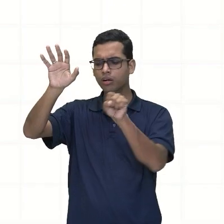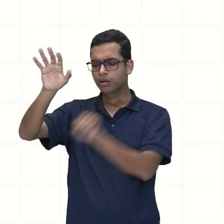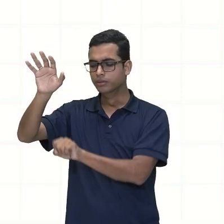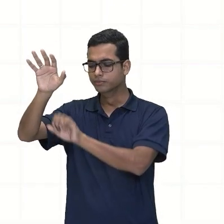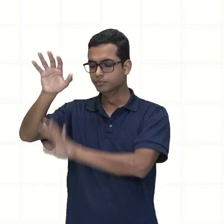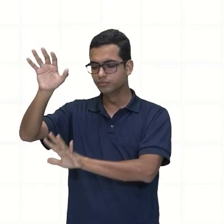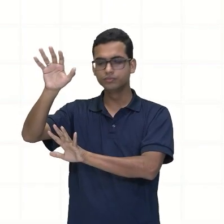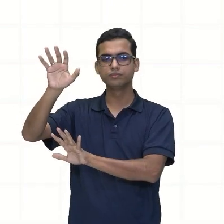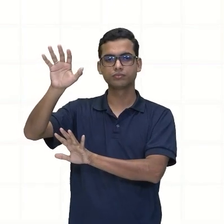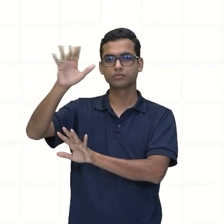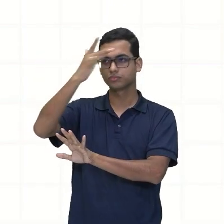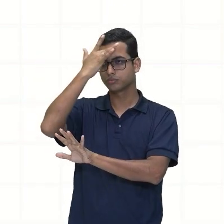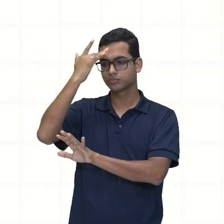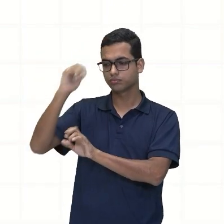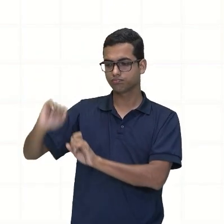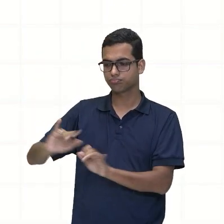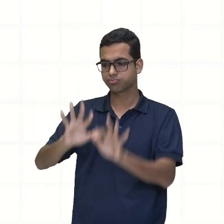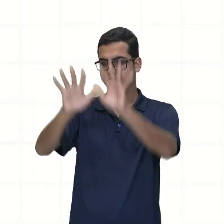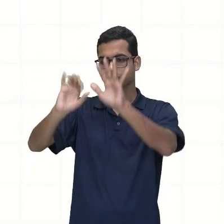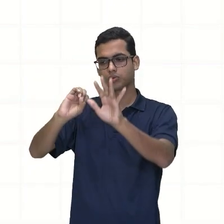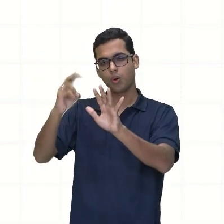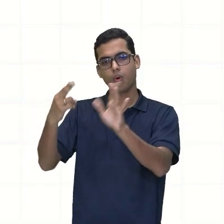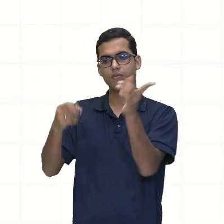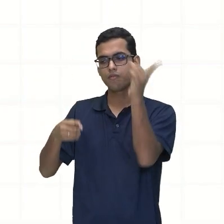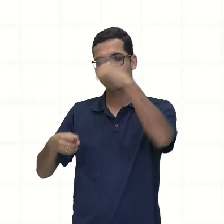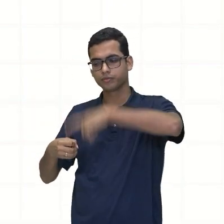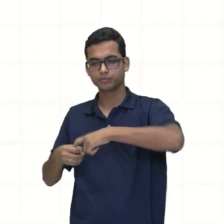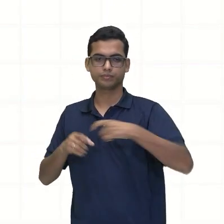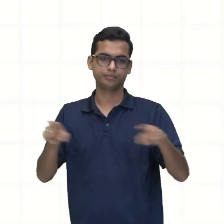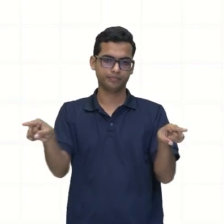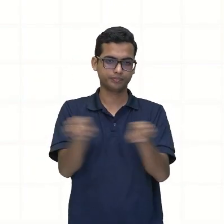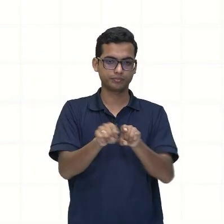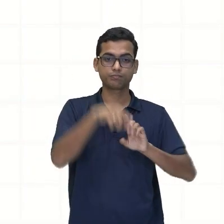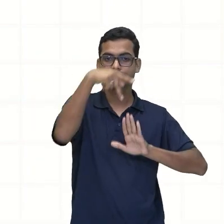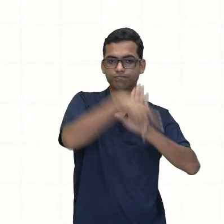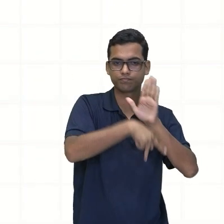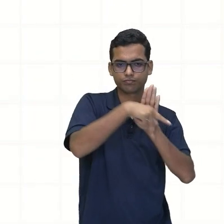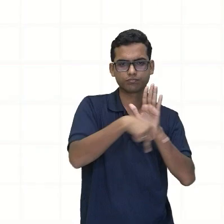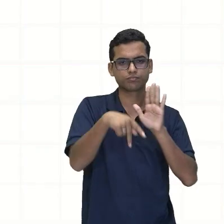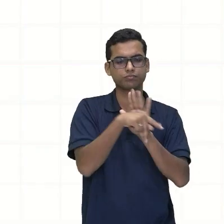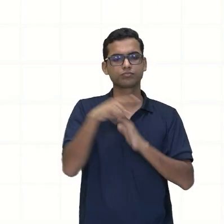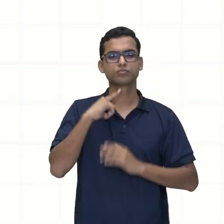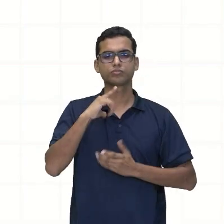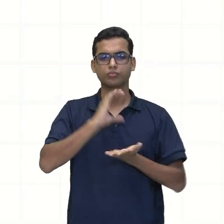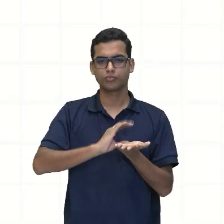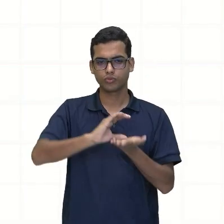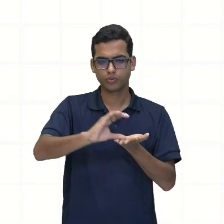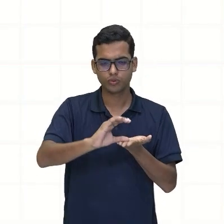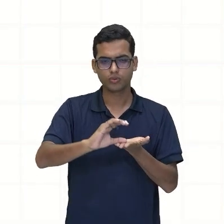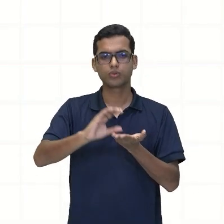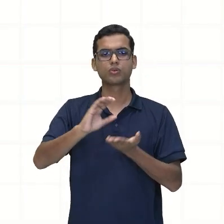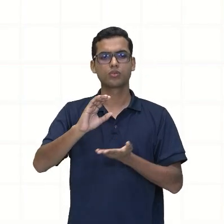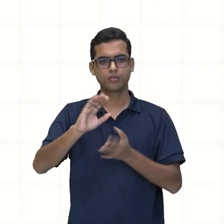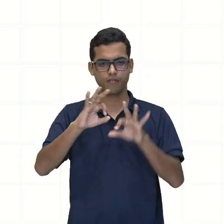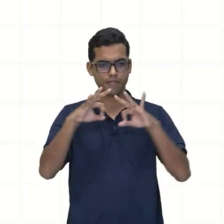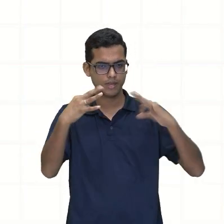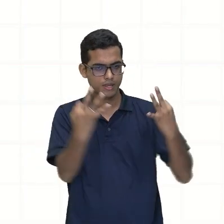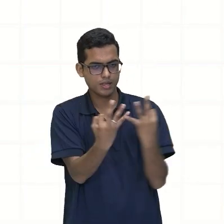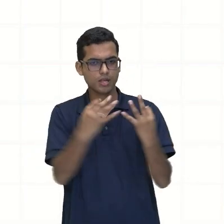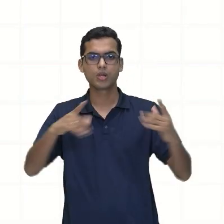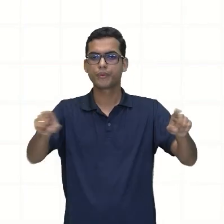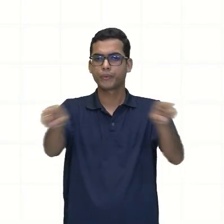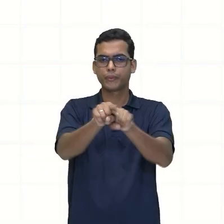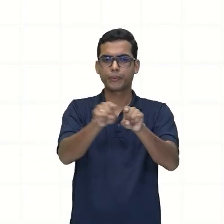temos programas sociais, como Bolsa Família, ou até mesmo a industrialização de muitos estados ali da região Nordeste.